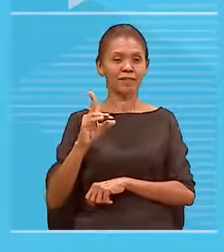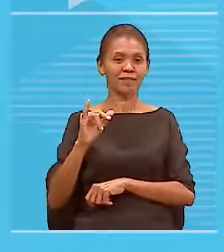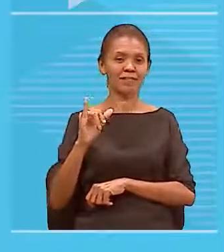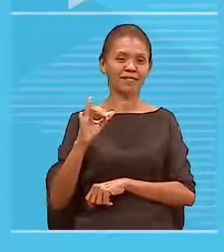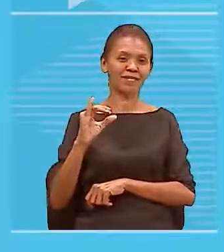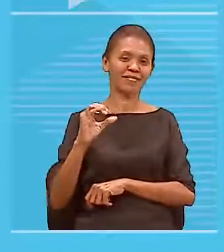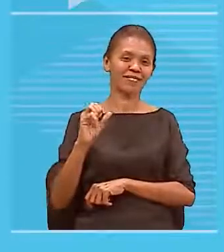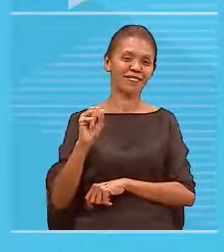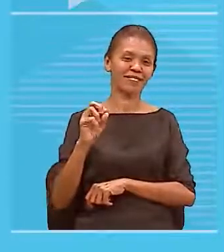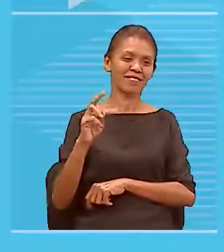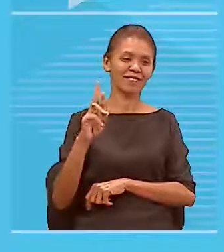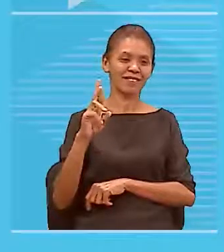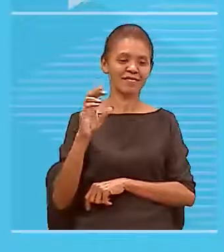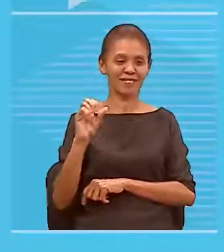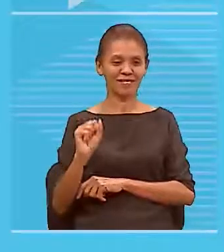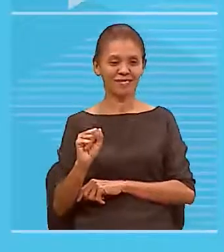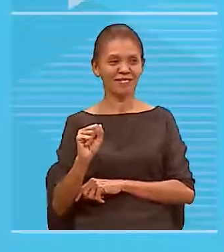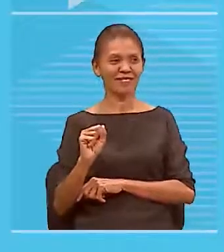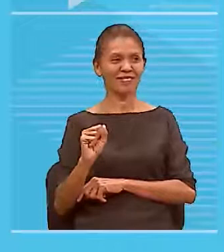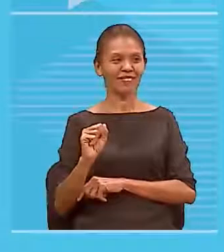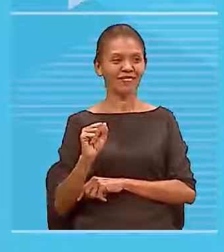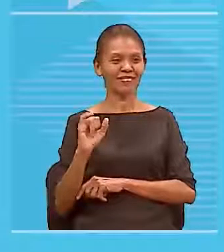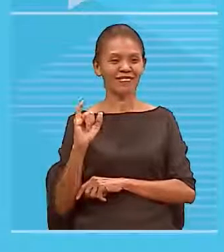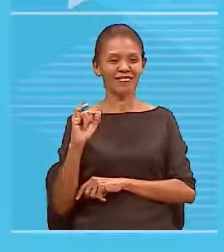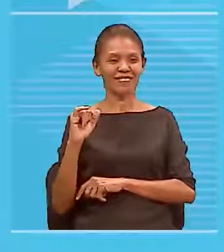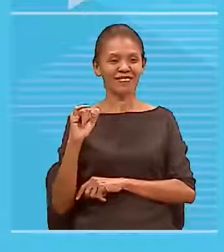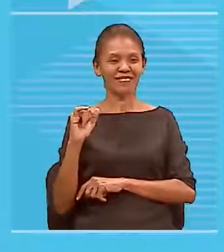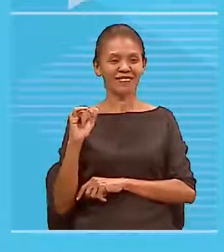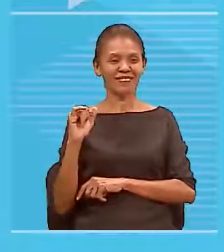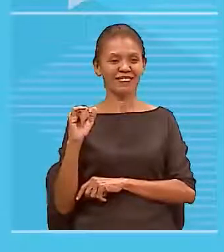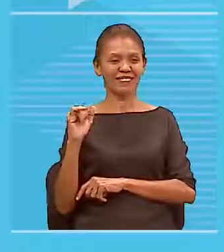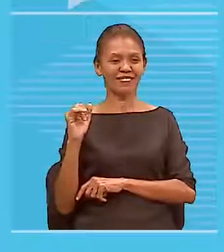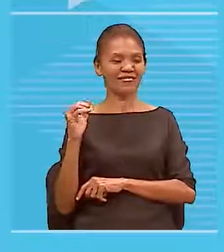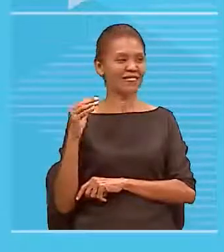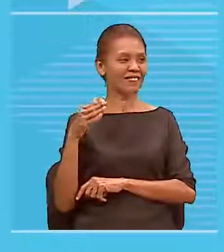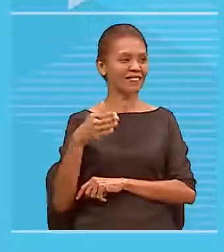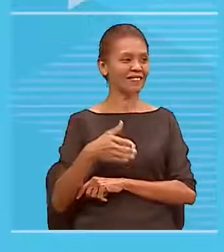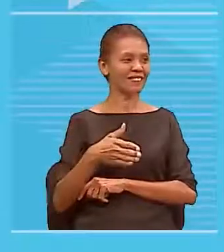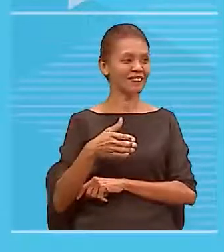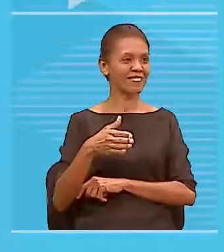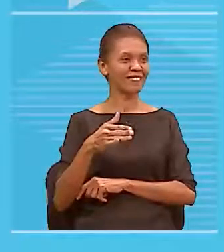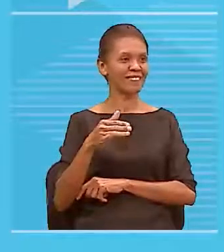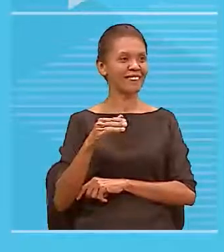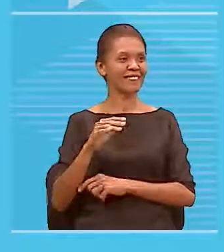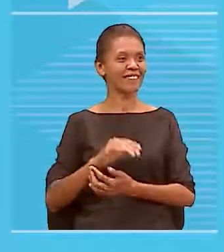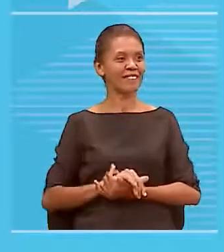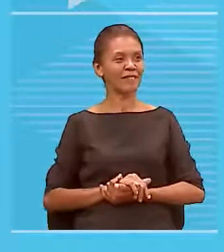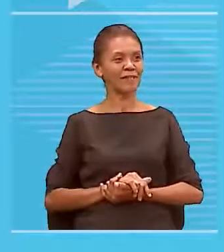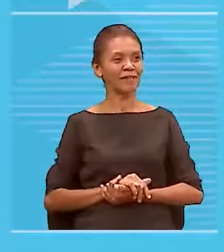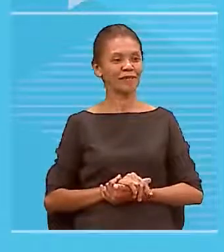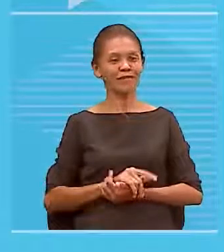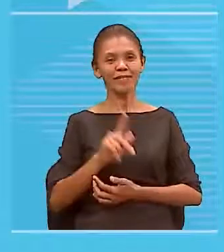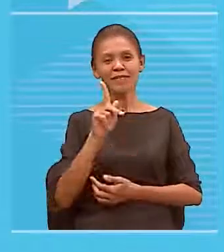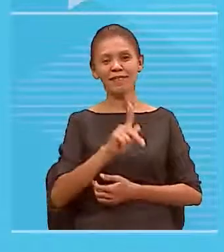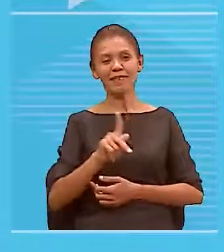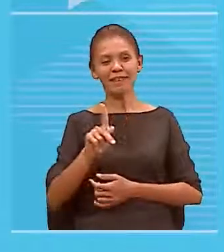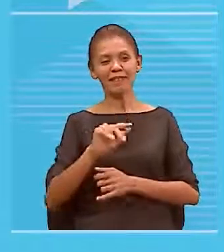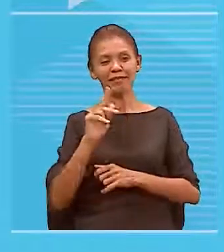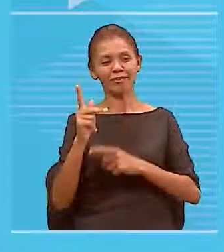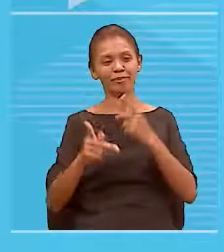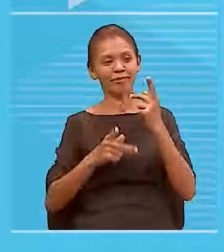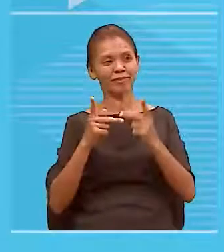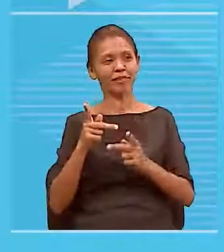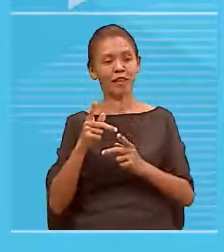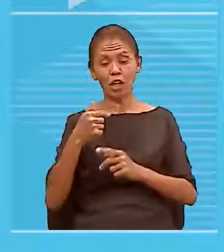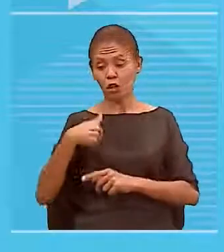minha amiga aí quando usamos direto a conversa não tem fim não aí o Fernando disse assim olha eu vou